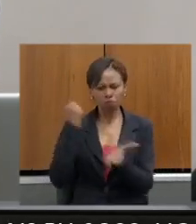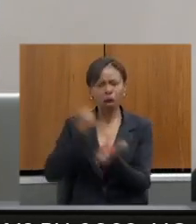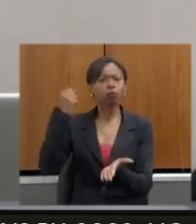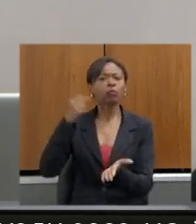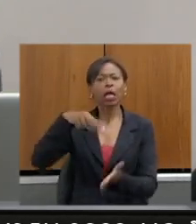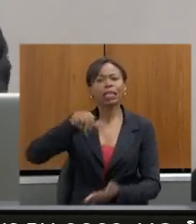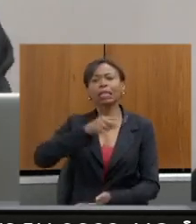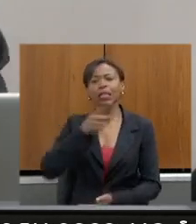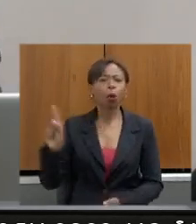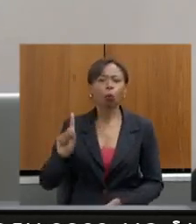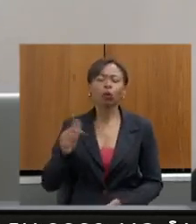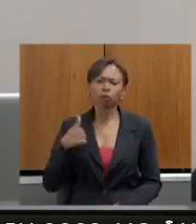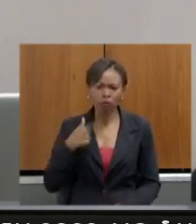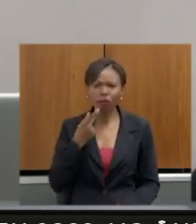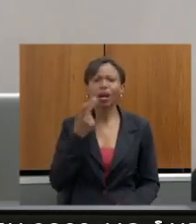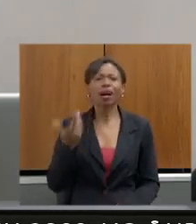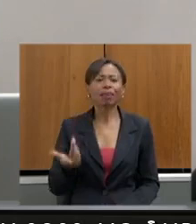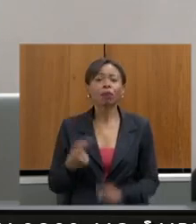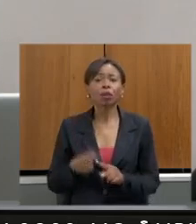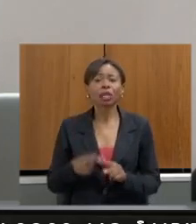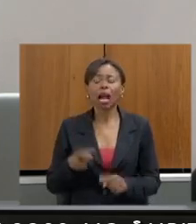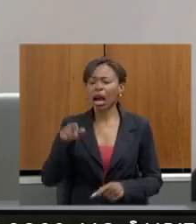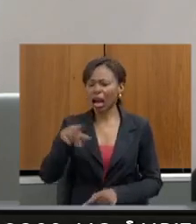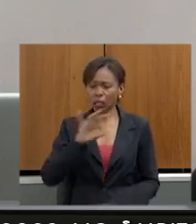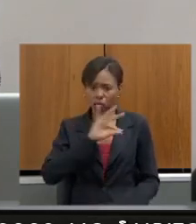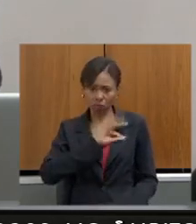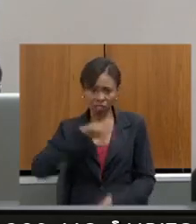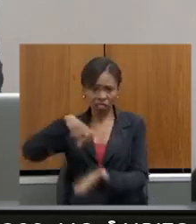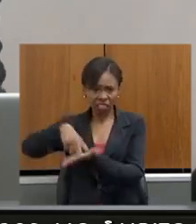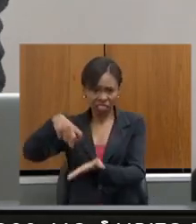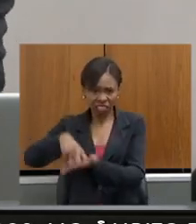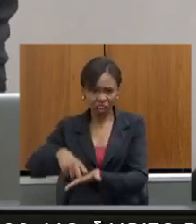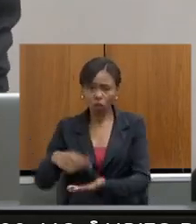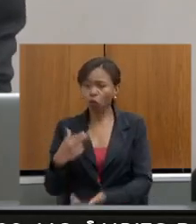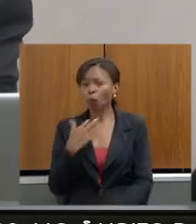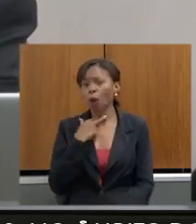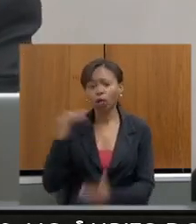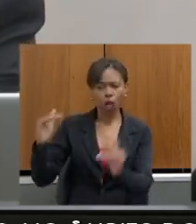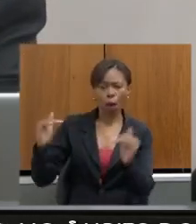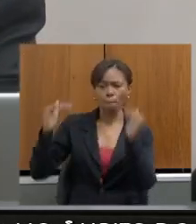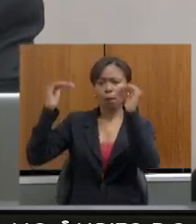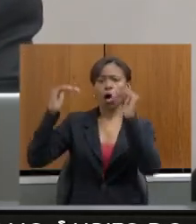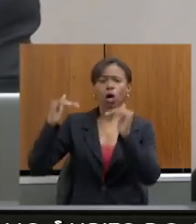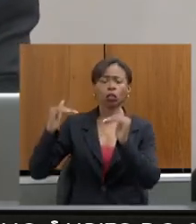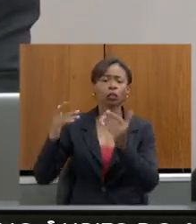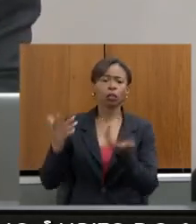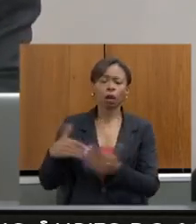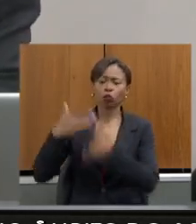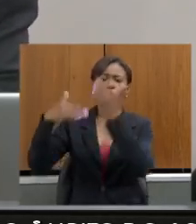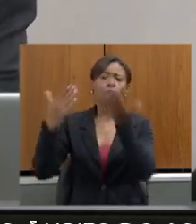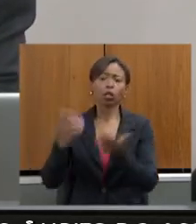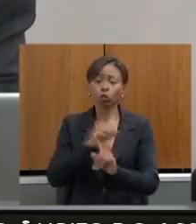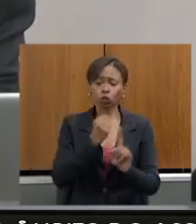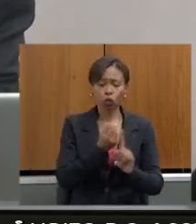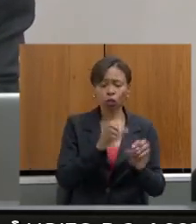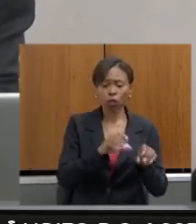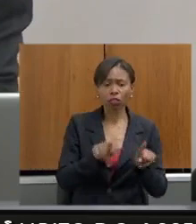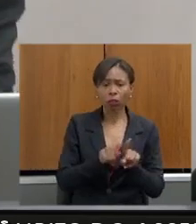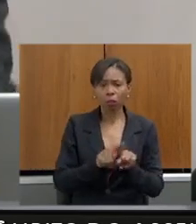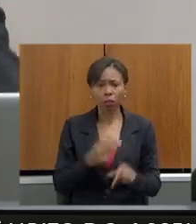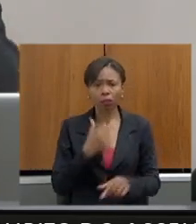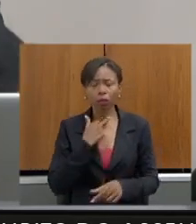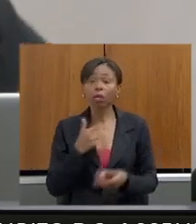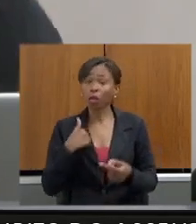carimbão do não para falar com os policiais pernas eu tinha direito a promoção nem o sócio cativo mas felizmente né e eu falei senhor